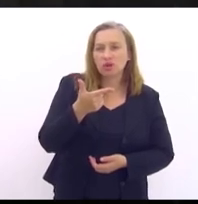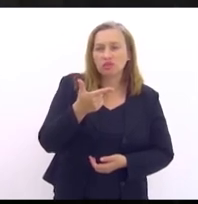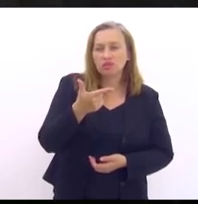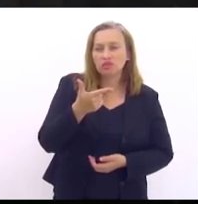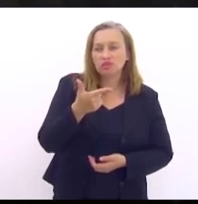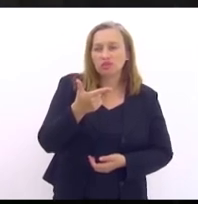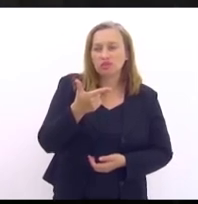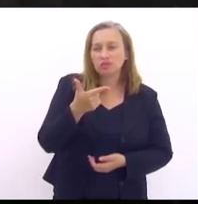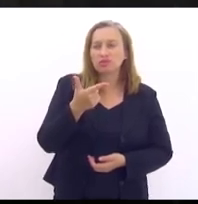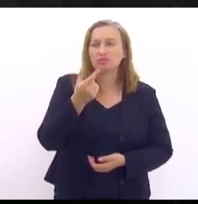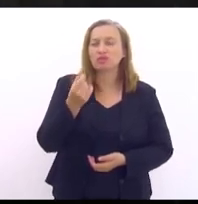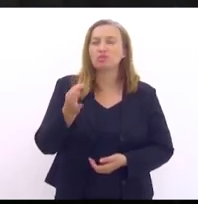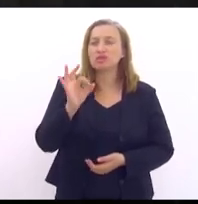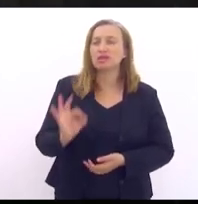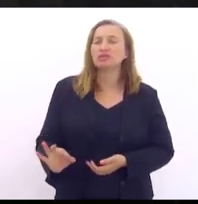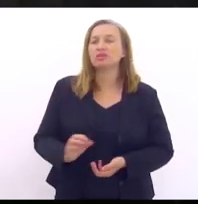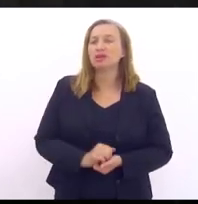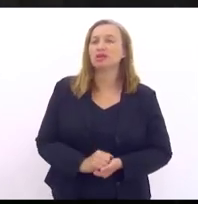percentuais.